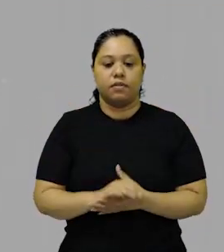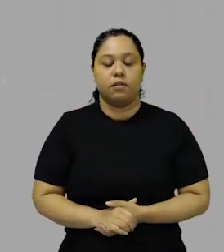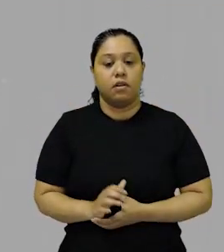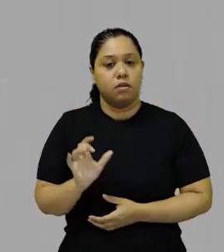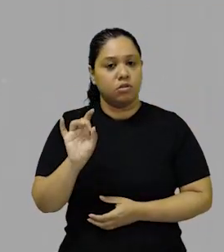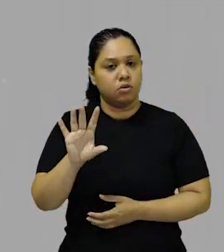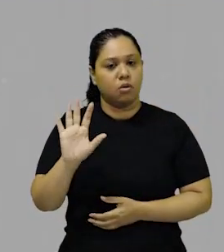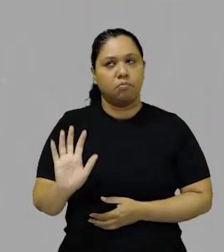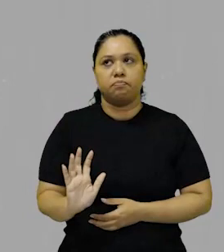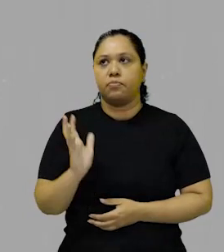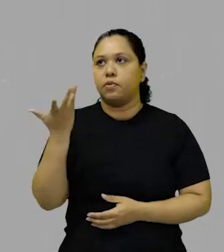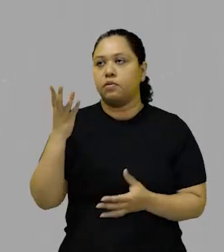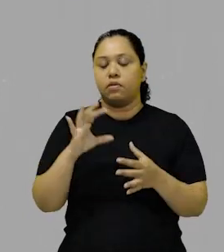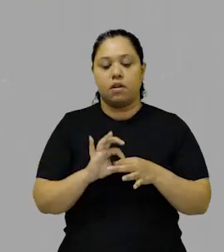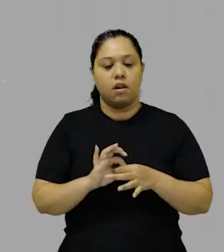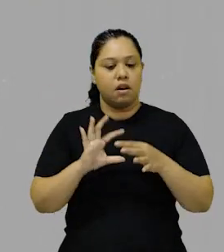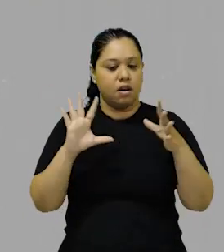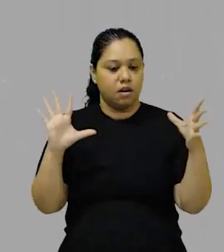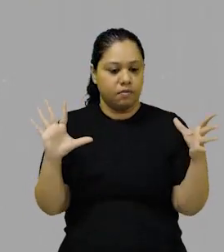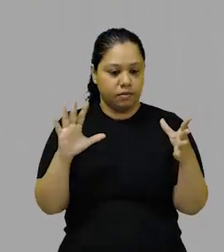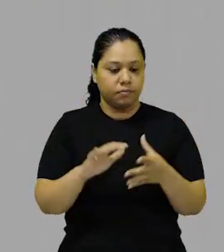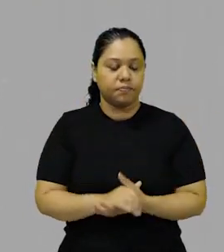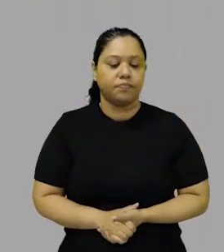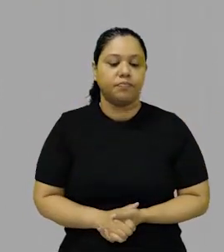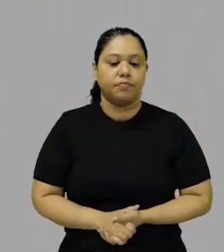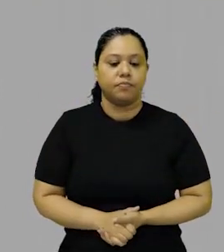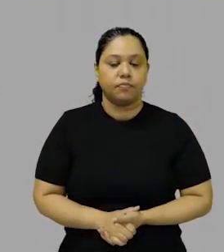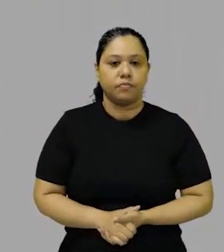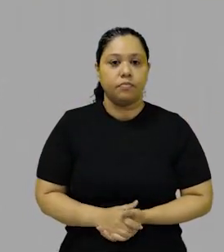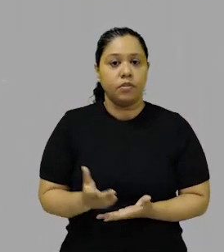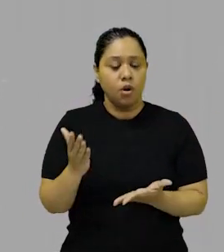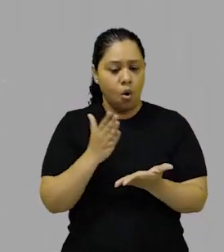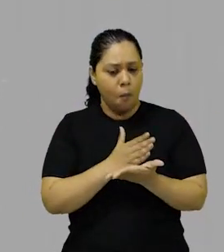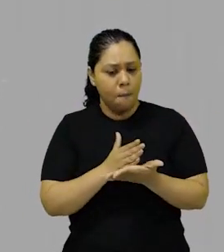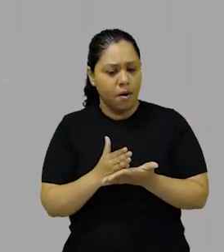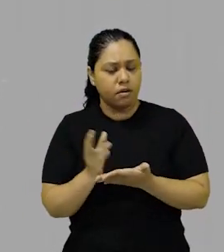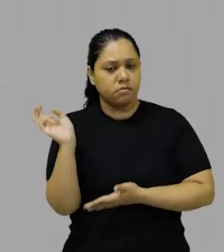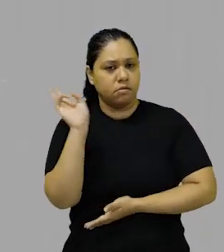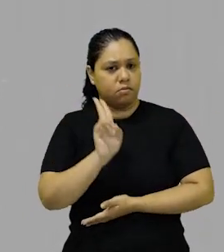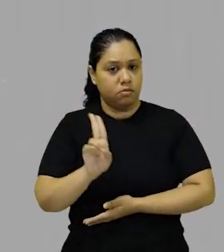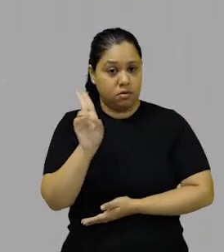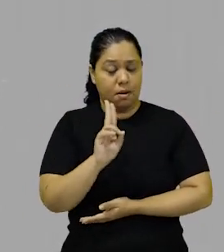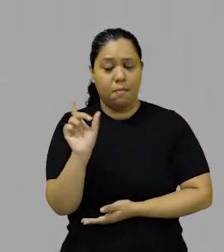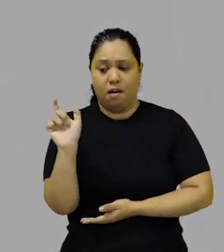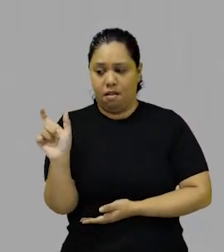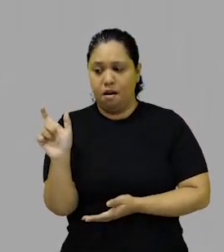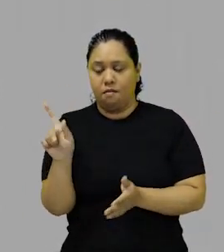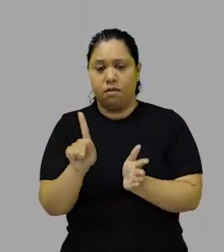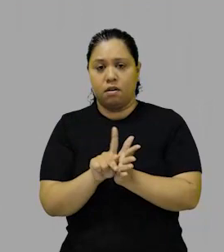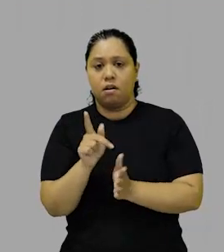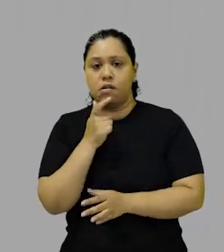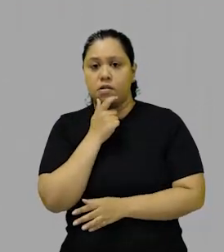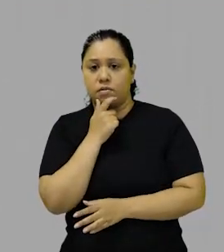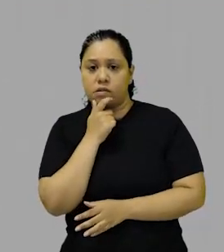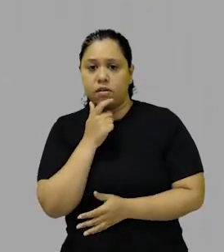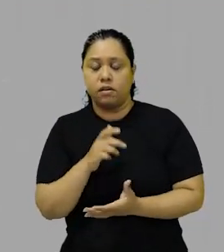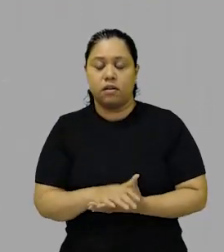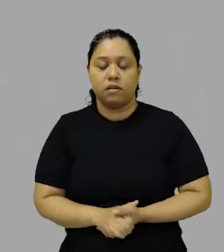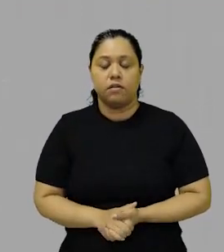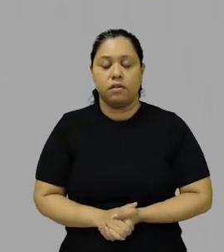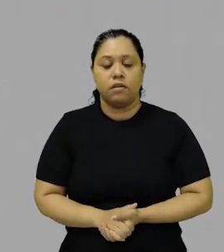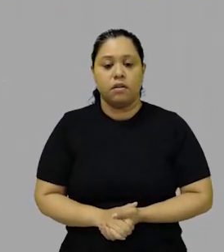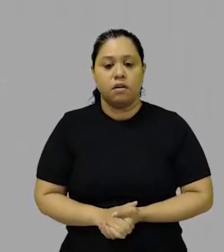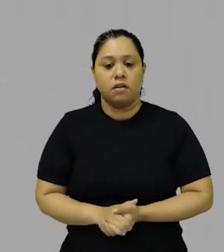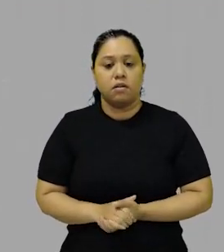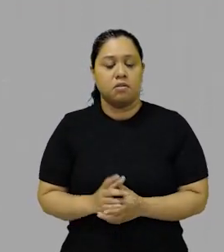simplesmente acontece como um fenômeno linguístico. Tá? A gente começa a usar aquela palavra em inglês como se fizesse